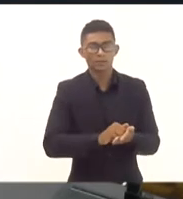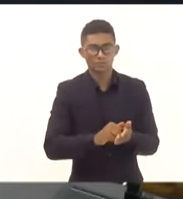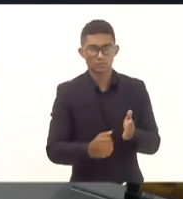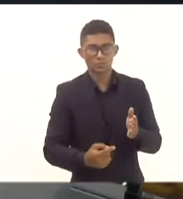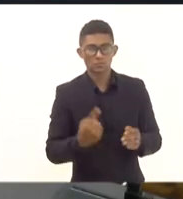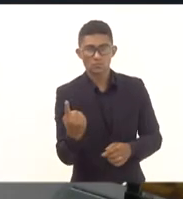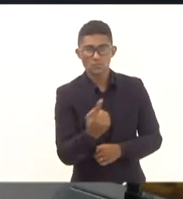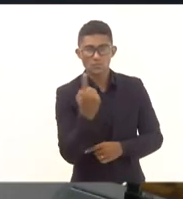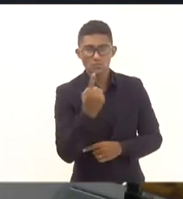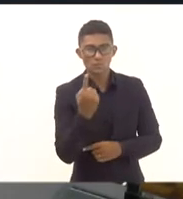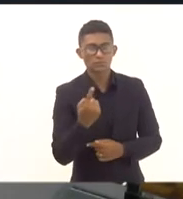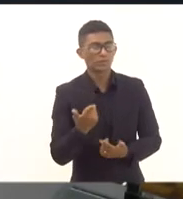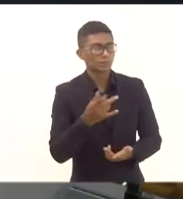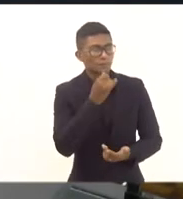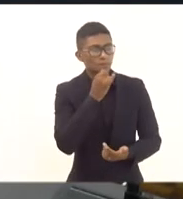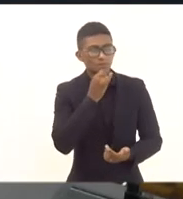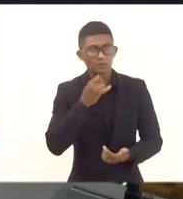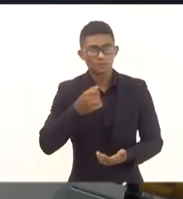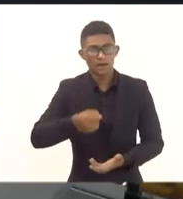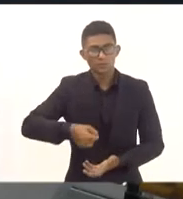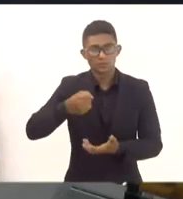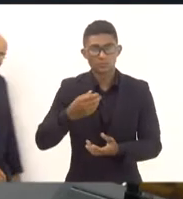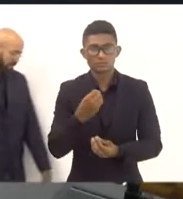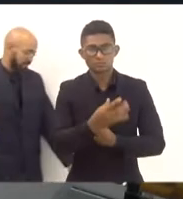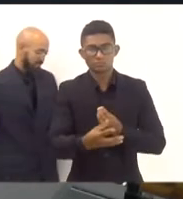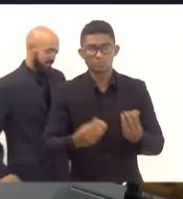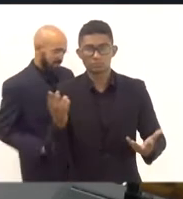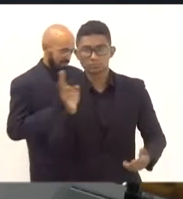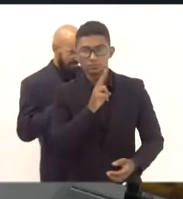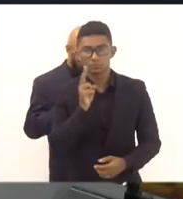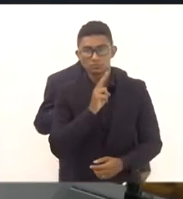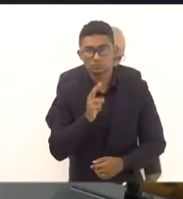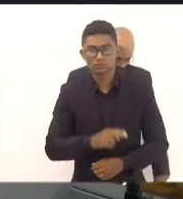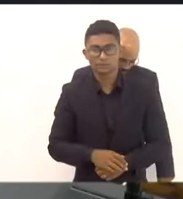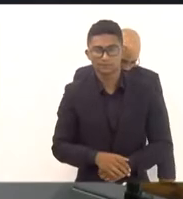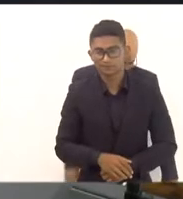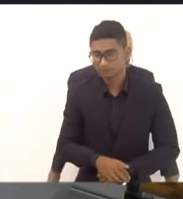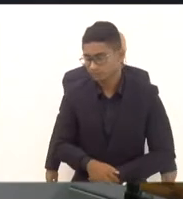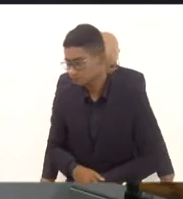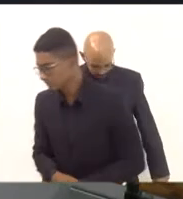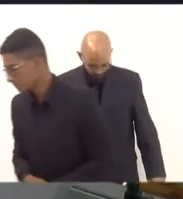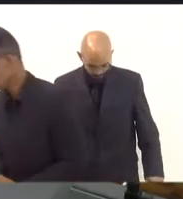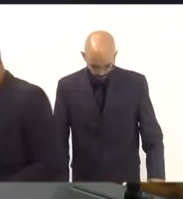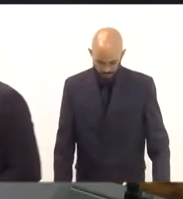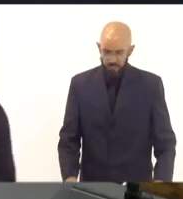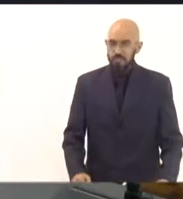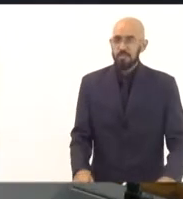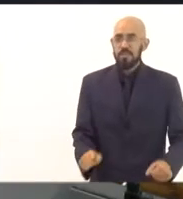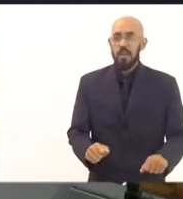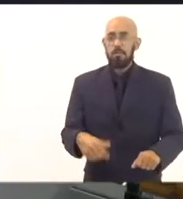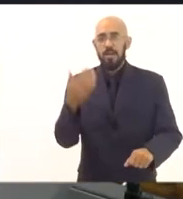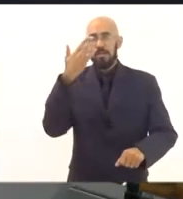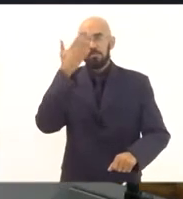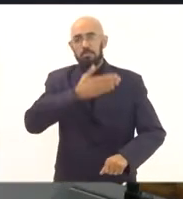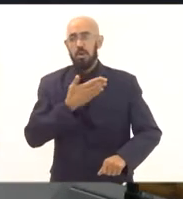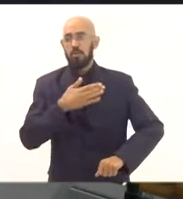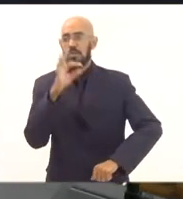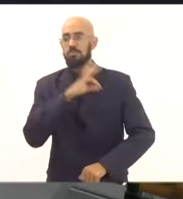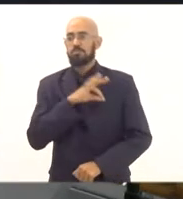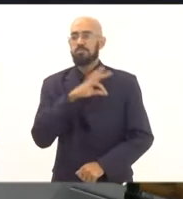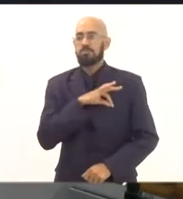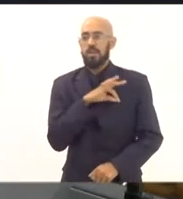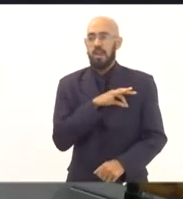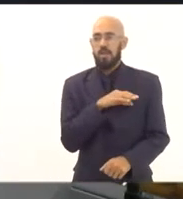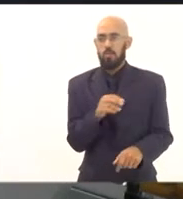renda emergencial concedido Qual é a proporção para as pessoas que comprovaram renda mensal igual ou